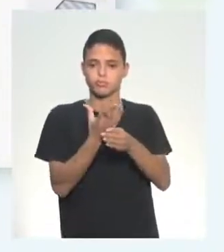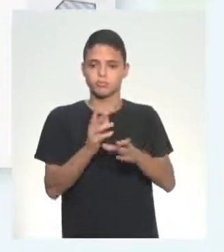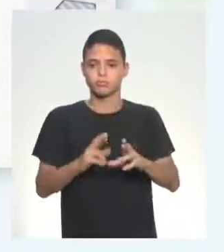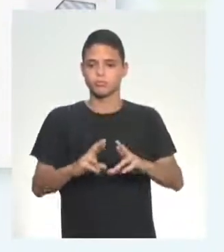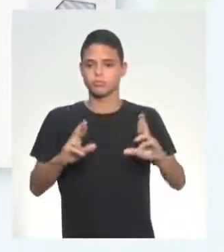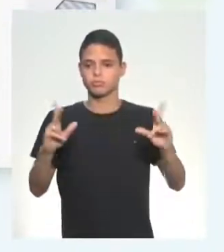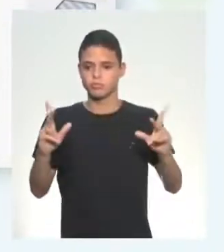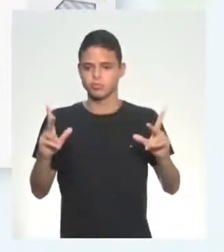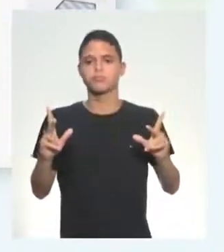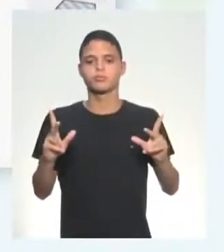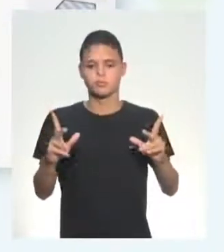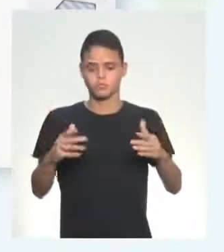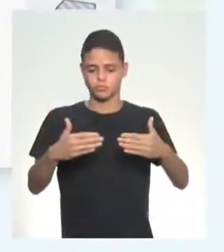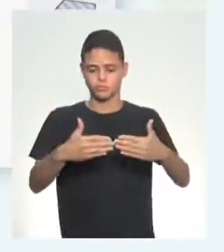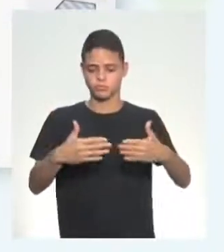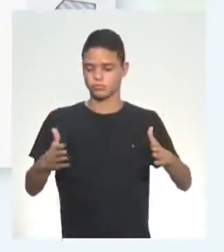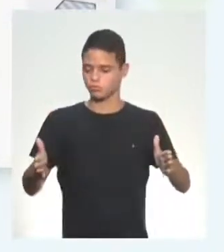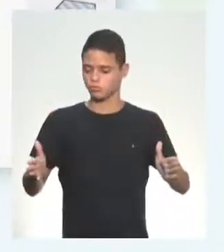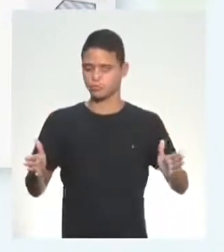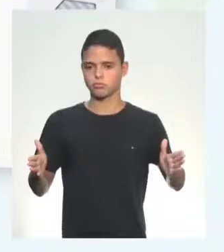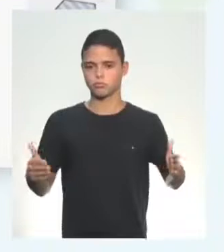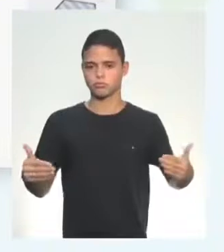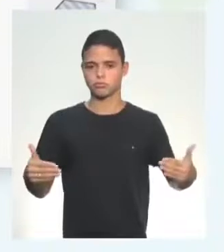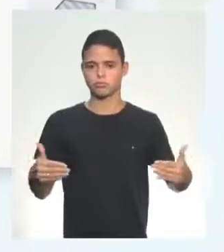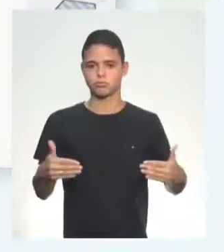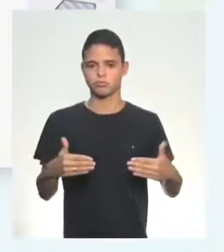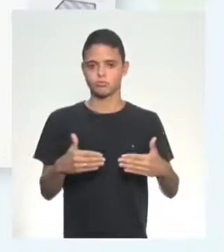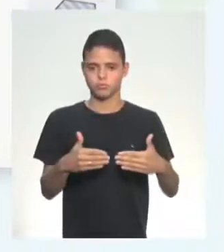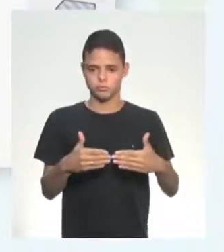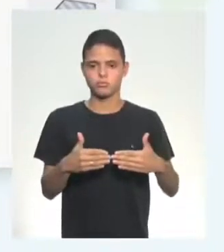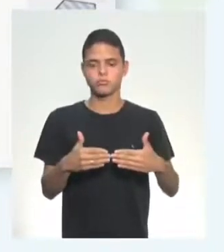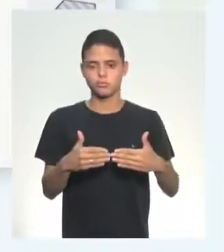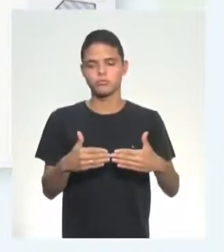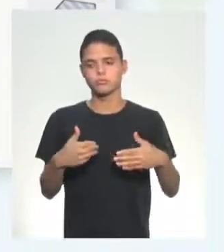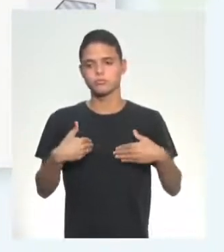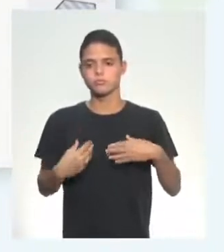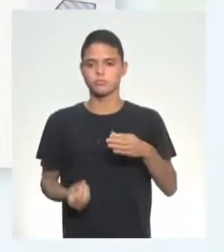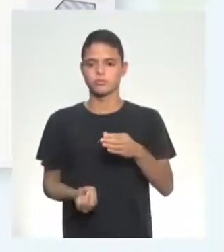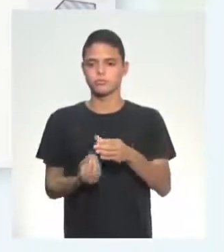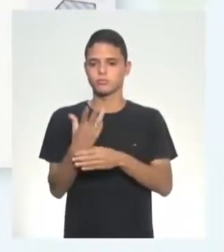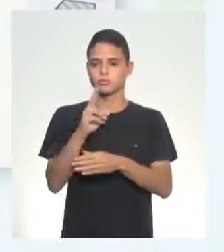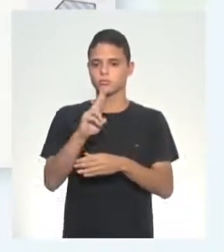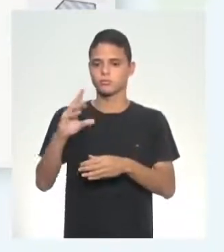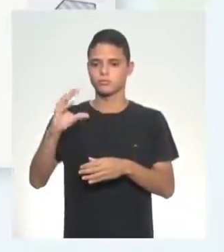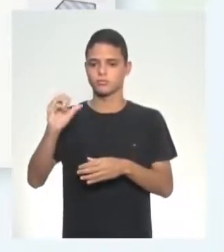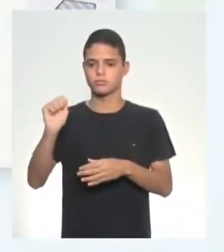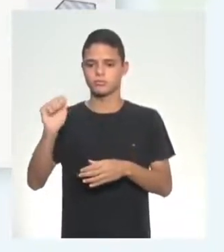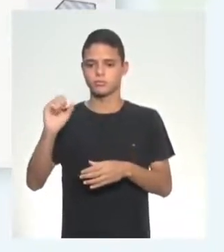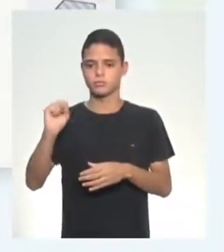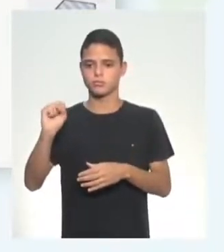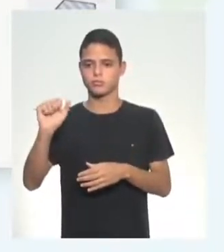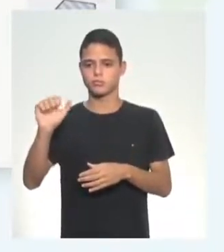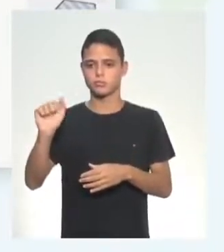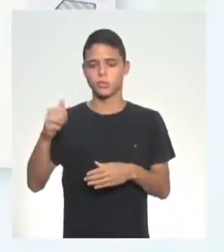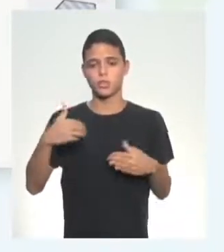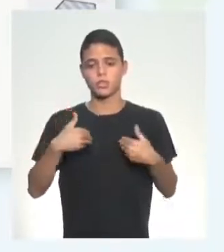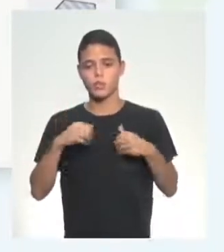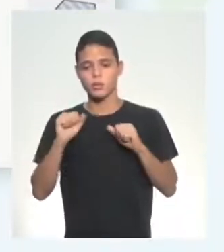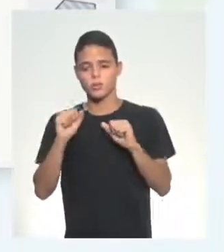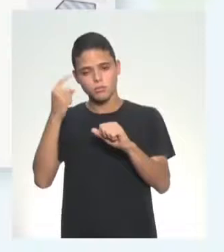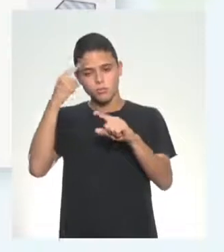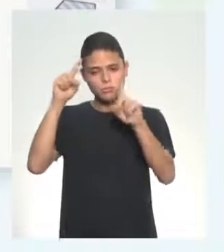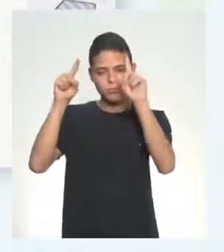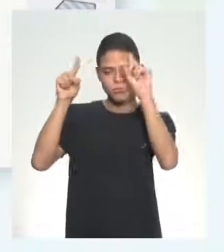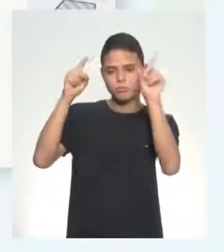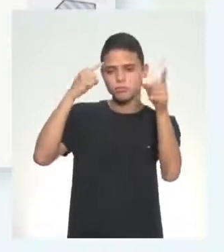praticamente paredes, né? Eu que nomeei o meu projeto como casa, então agora eu posso de repente começar a pensar em colocar